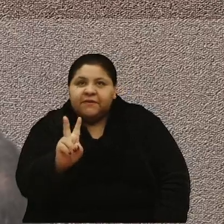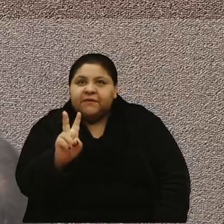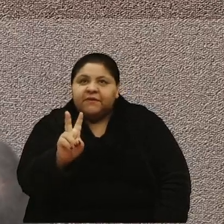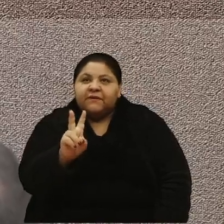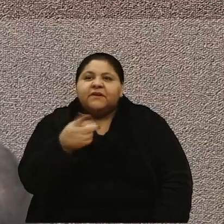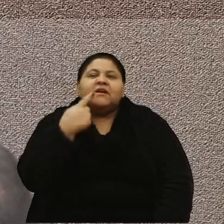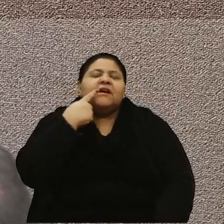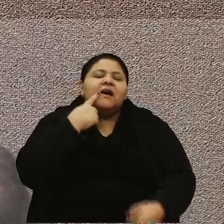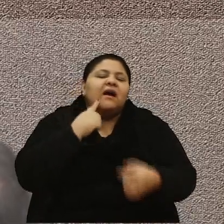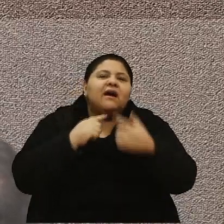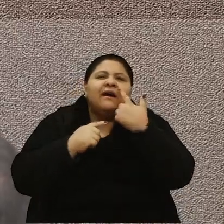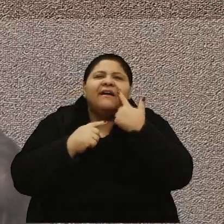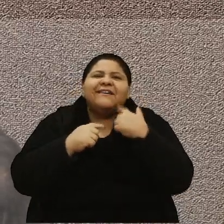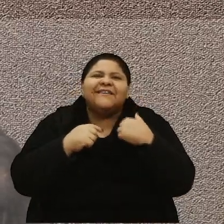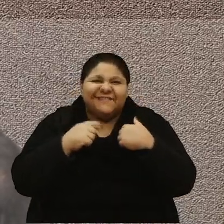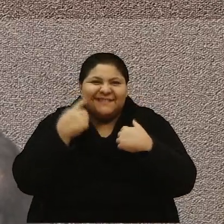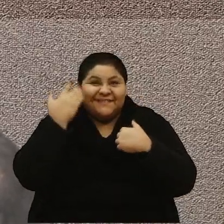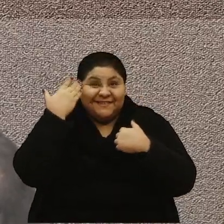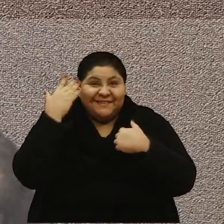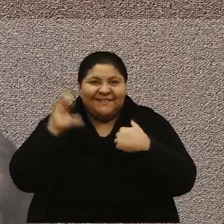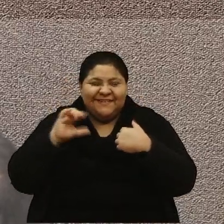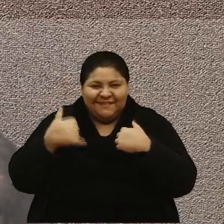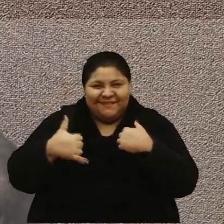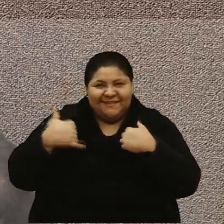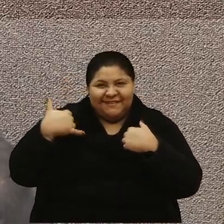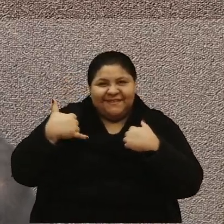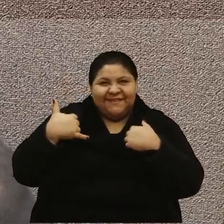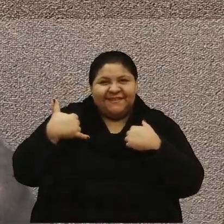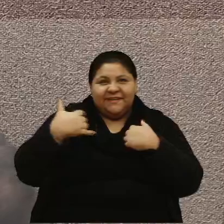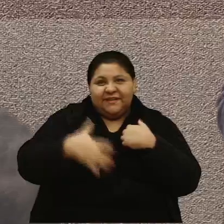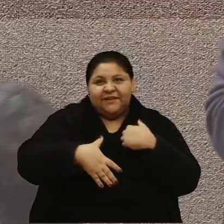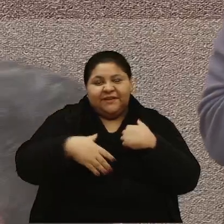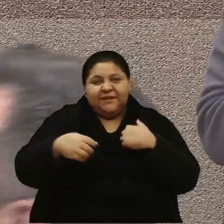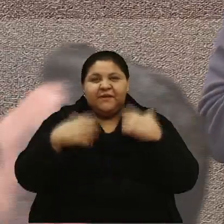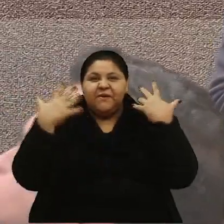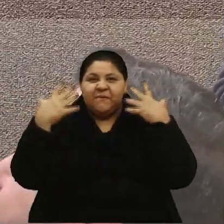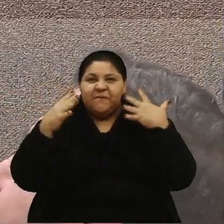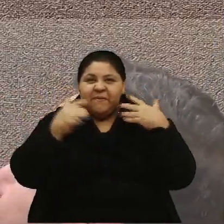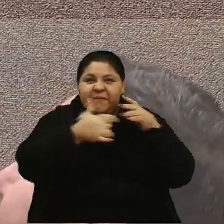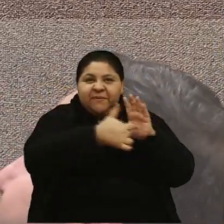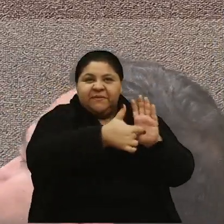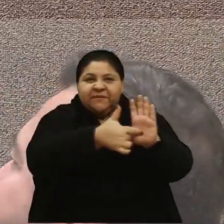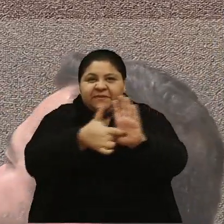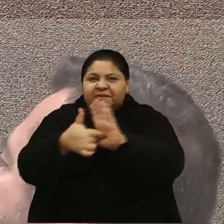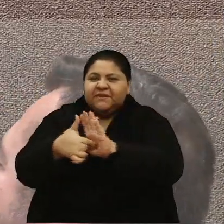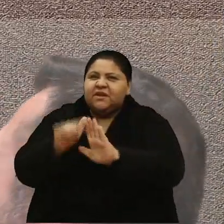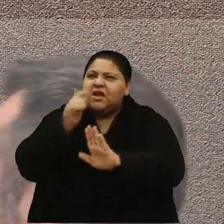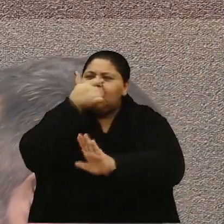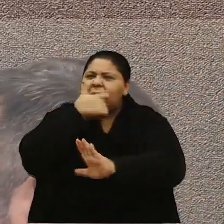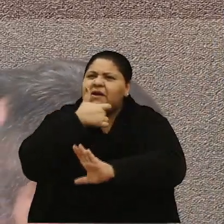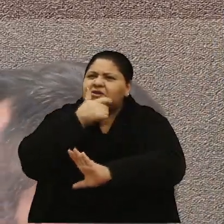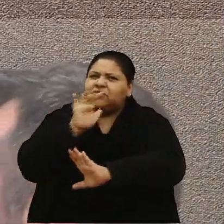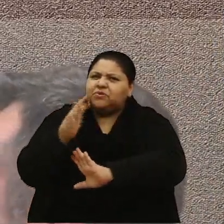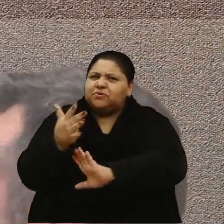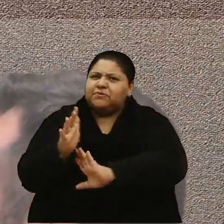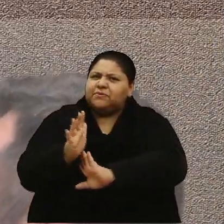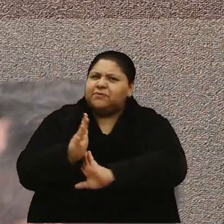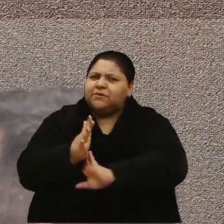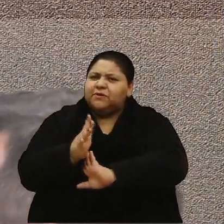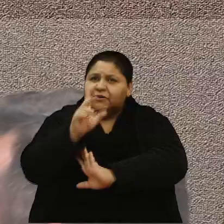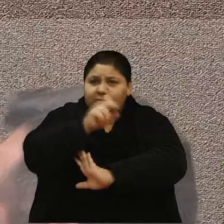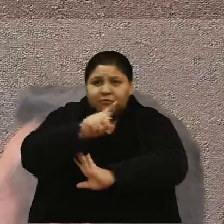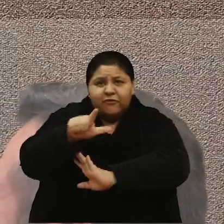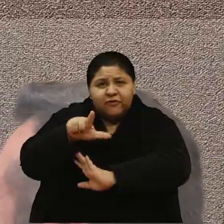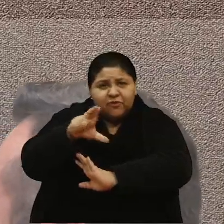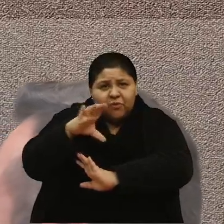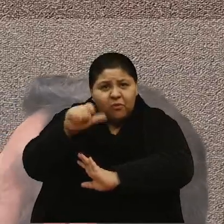né? É isso mesmo, né? Tem que sentir orgulho dos filhos. Parabéns por terem vindo aqui, parabéns pela mostra. E me parece que foi o professor